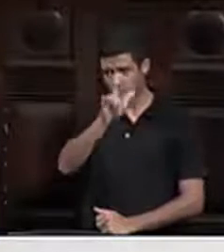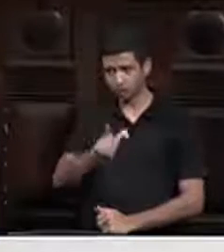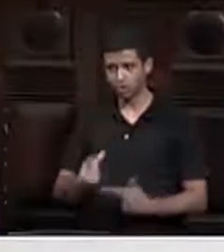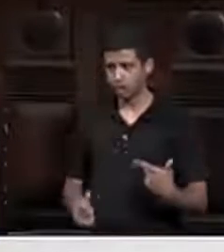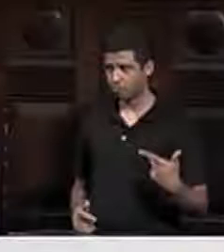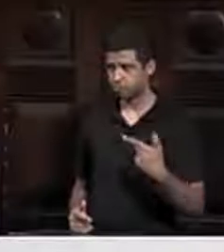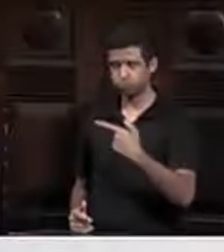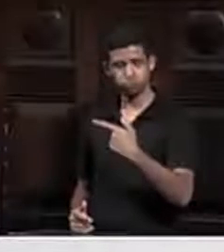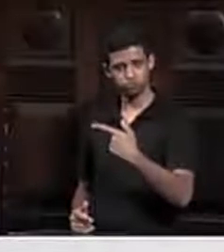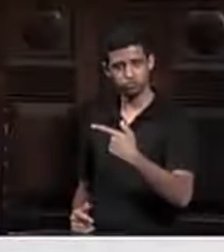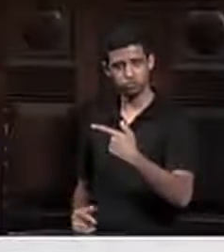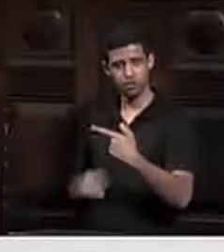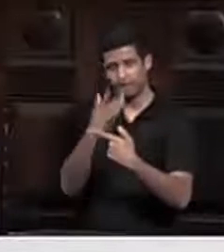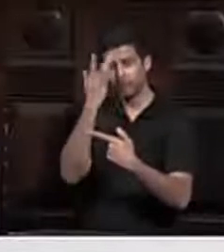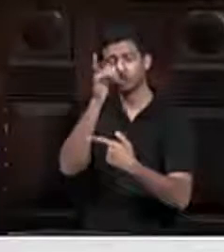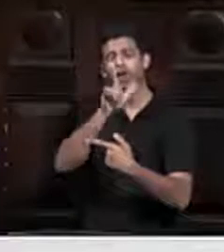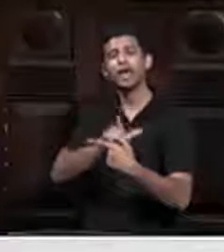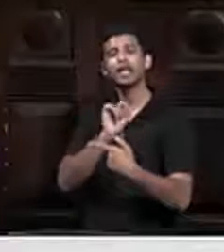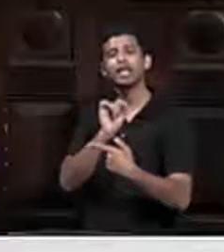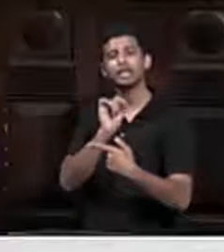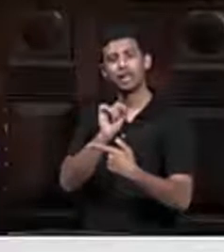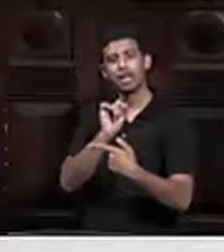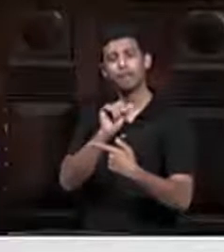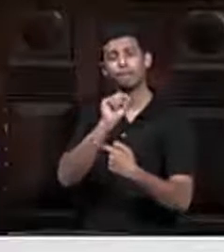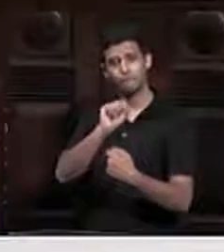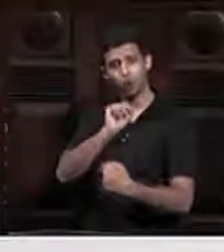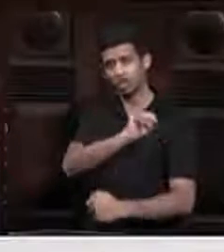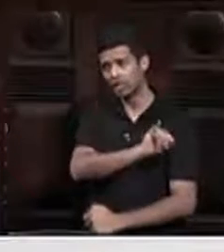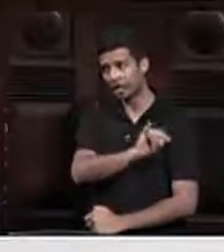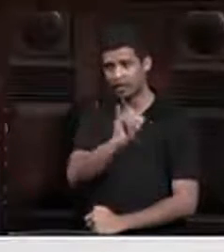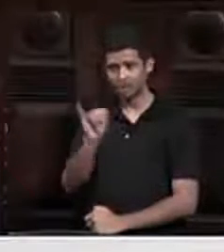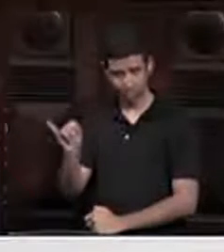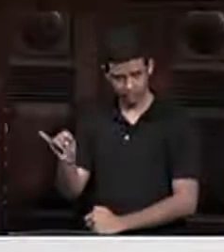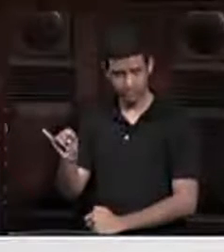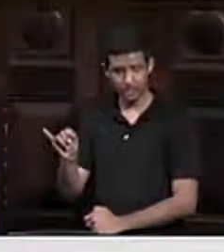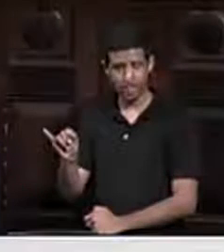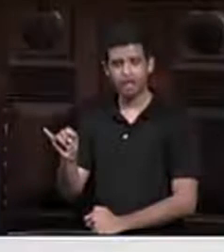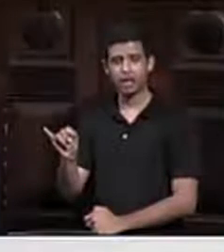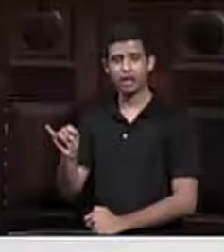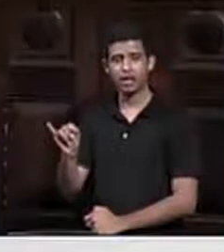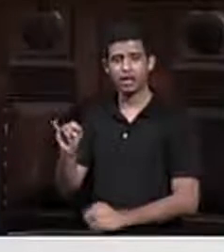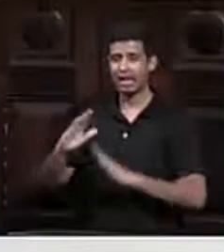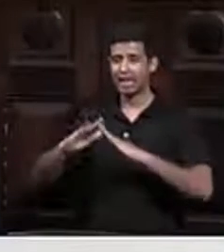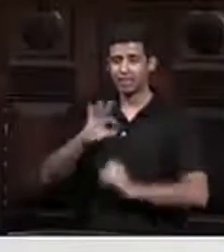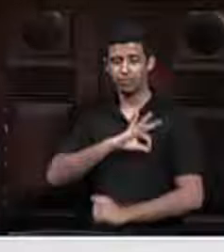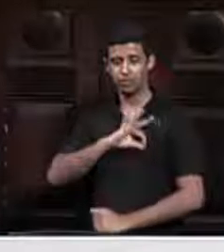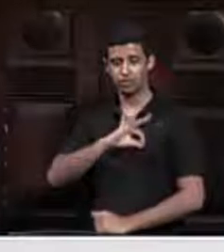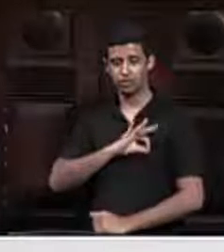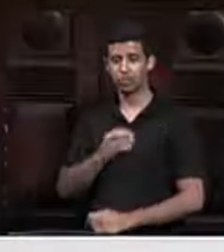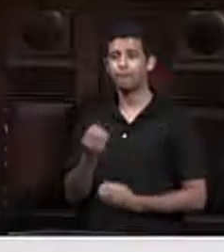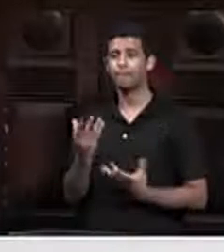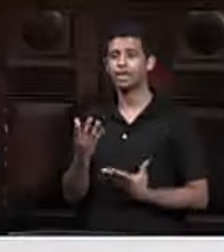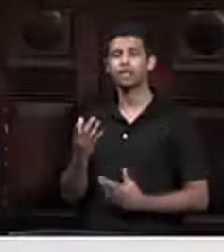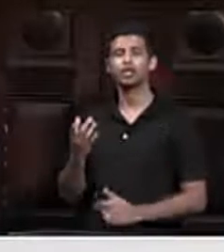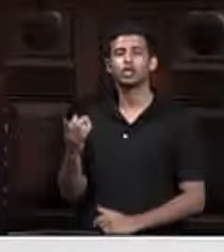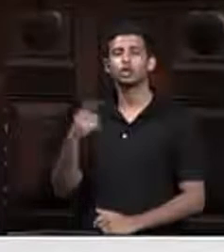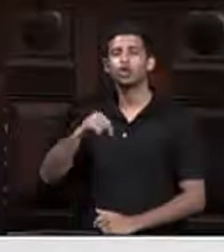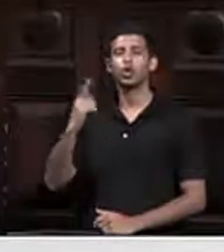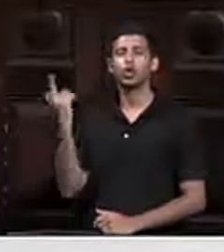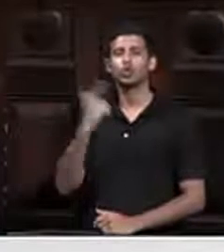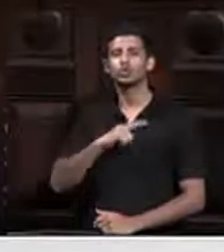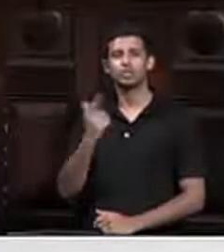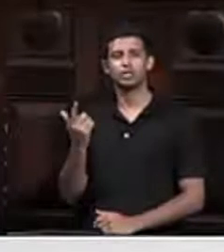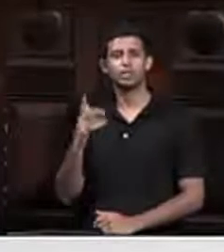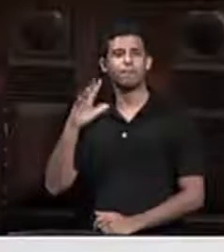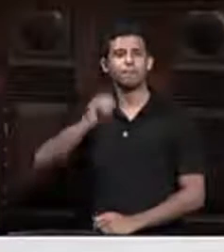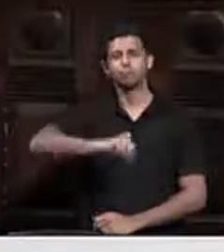o disparo, que possa auxiliar a Delegacia de Homicídios para que a gente consiga a